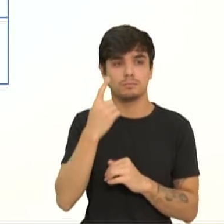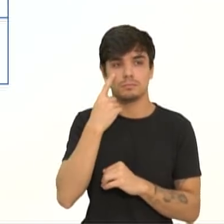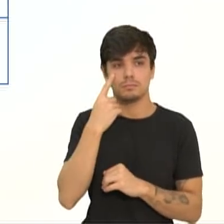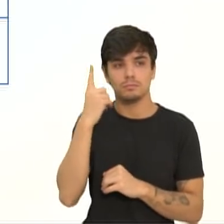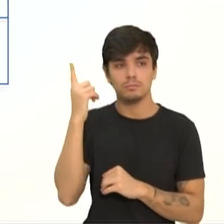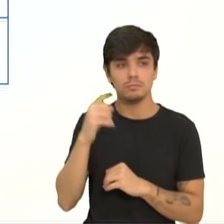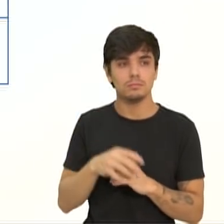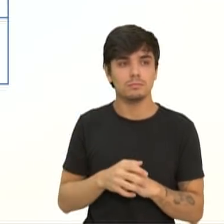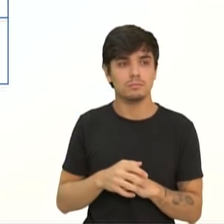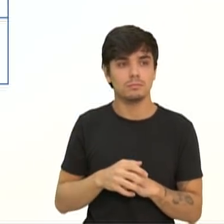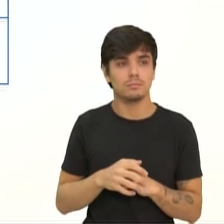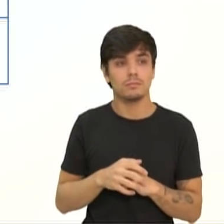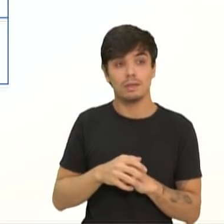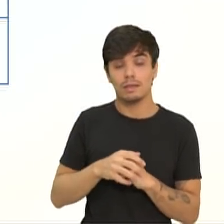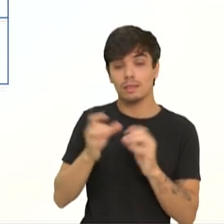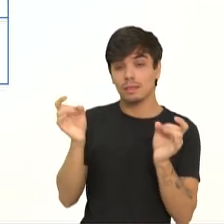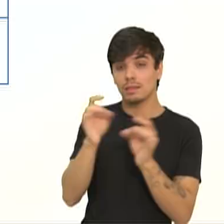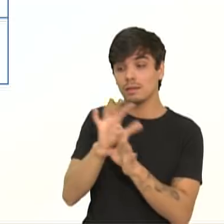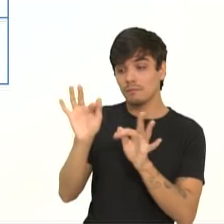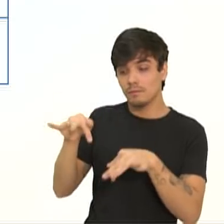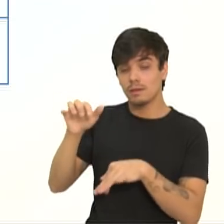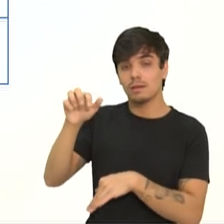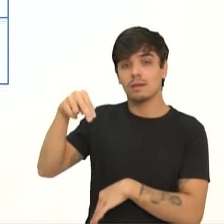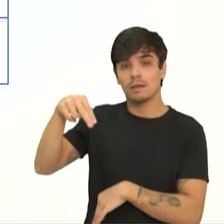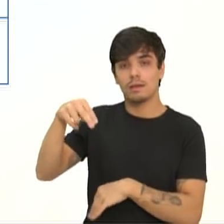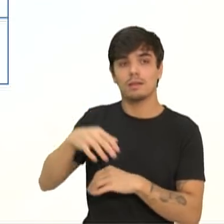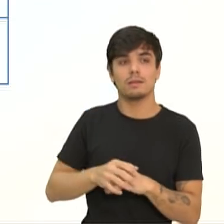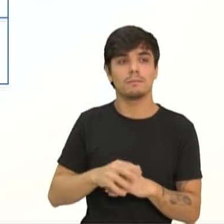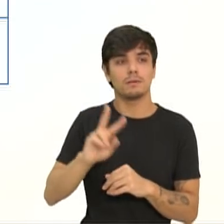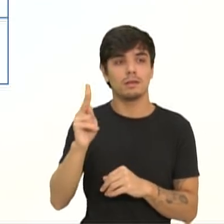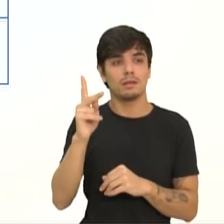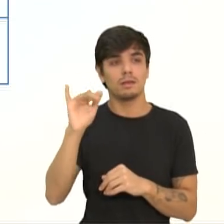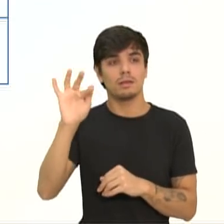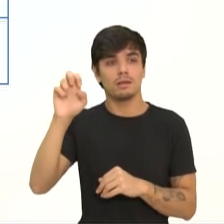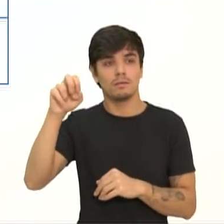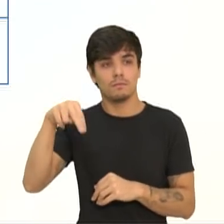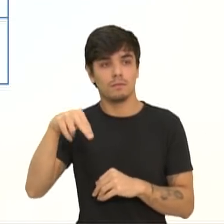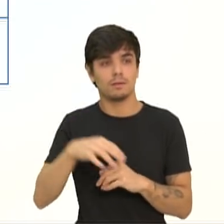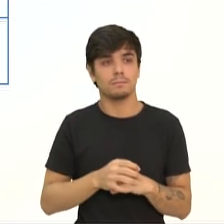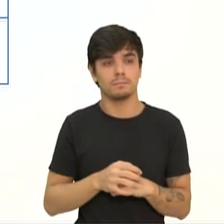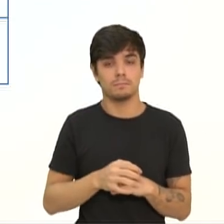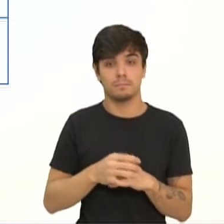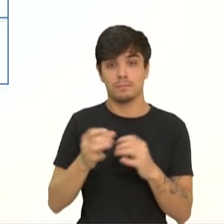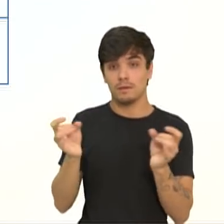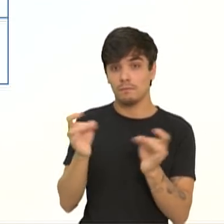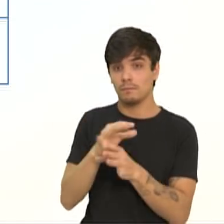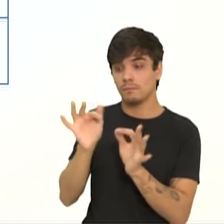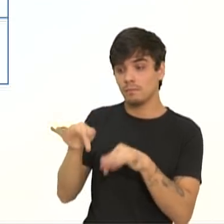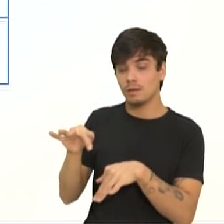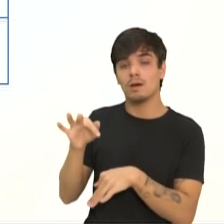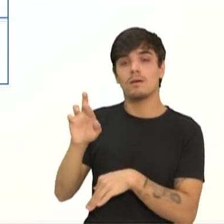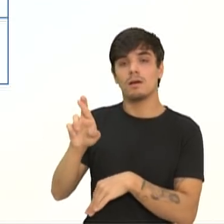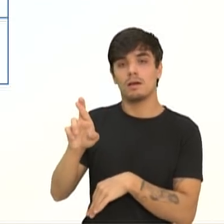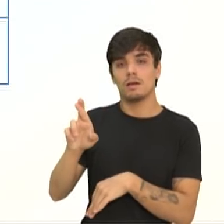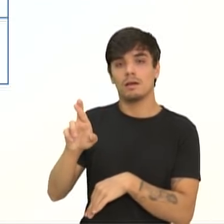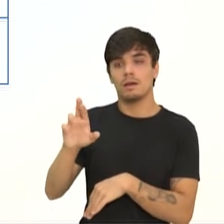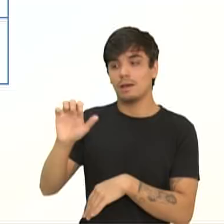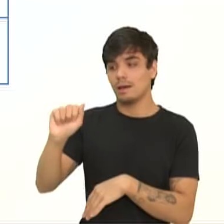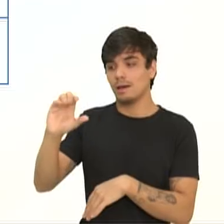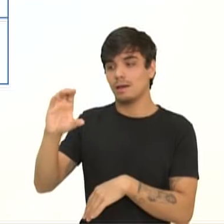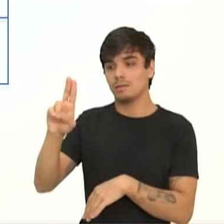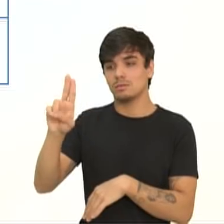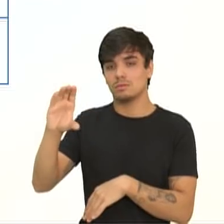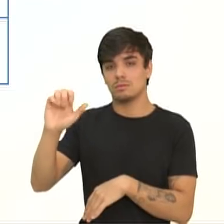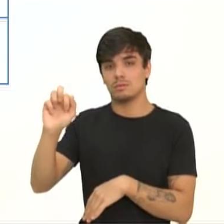terminada em N, hífen, pólen. Em R, açúcar,